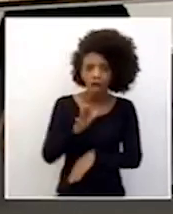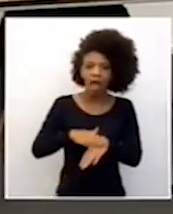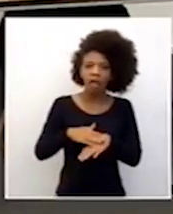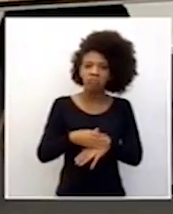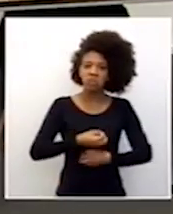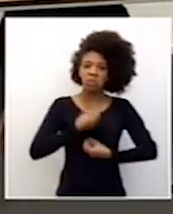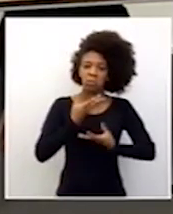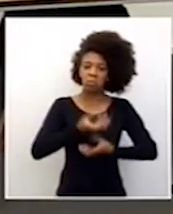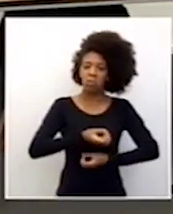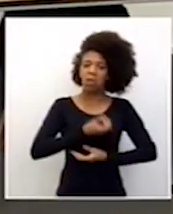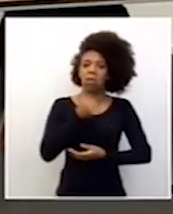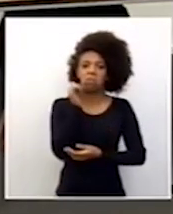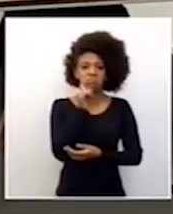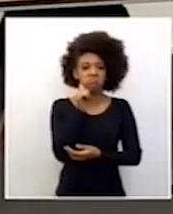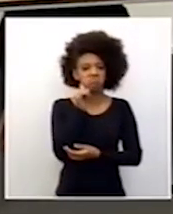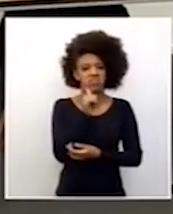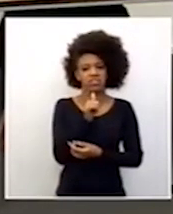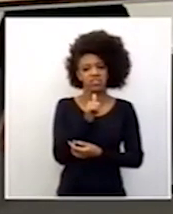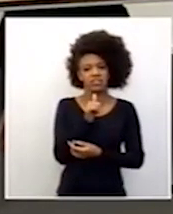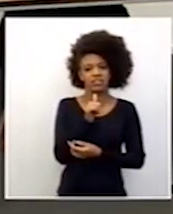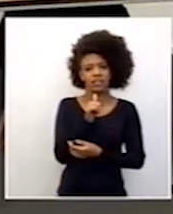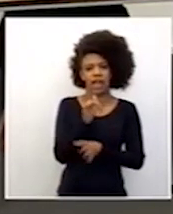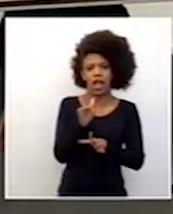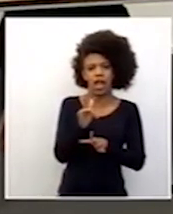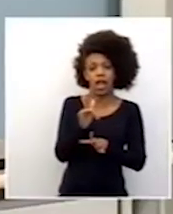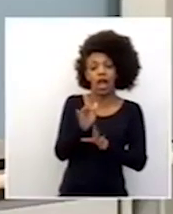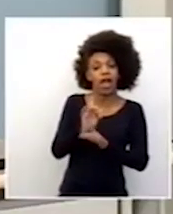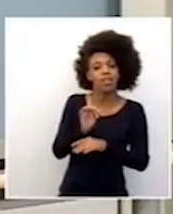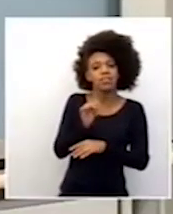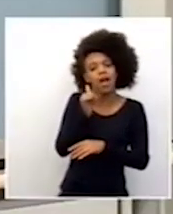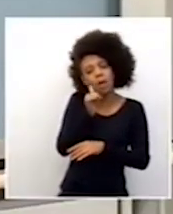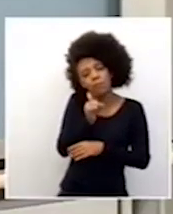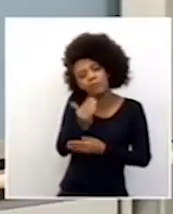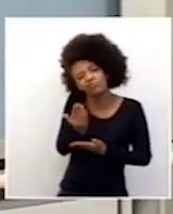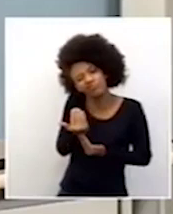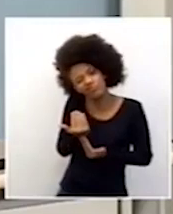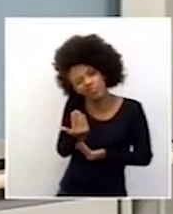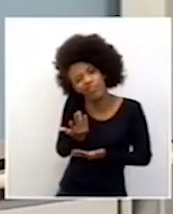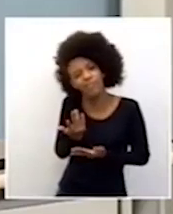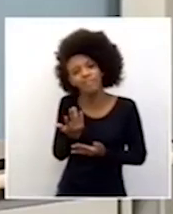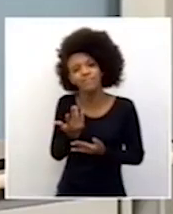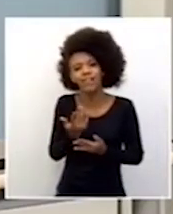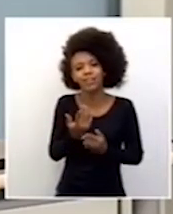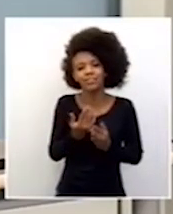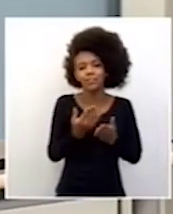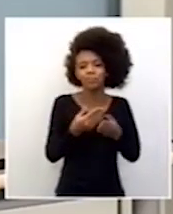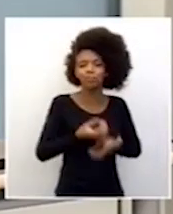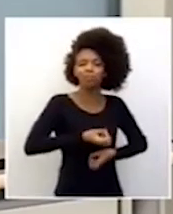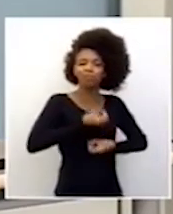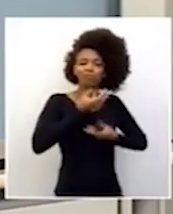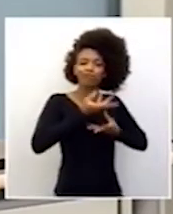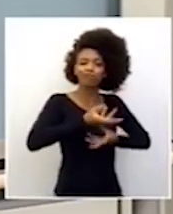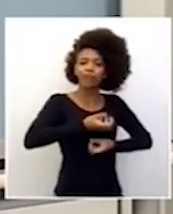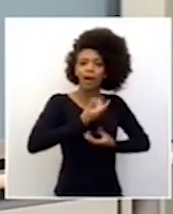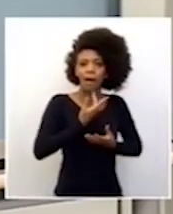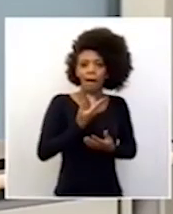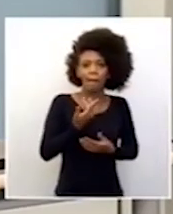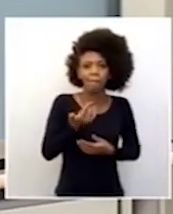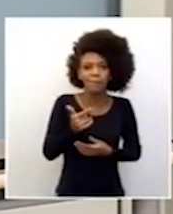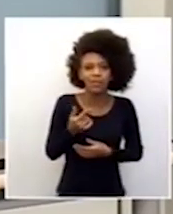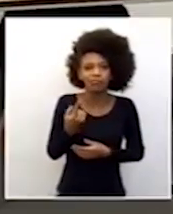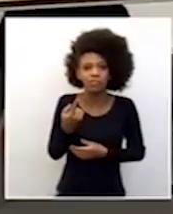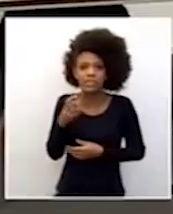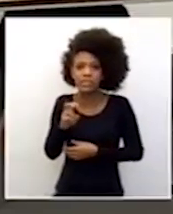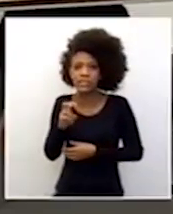para uma moça e não colocou uma senhora, né? Ele dedicou um soneto a ela, mas ele não tinha nem 15 anos